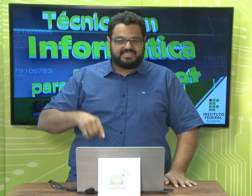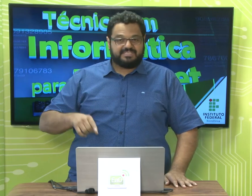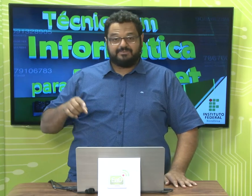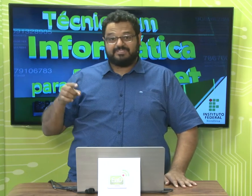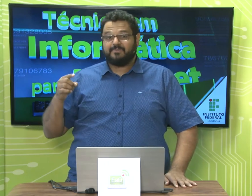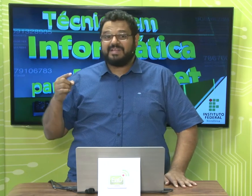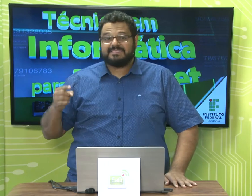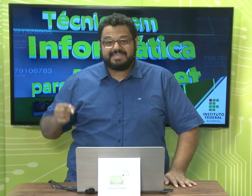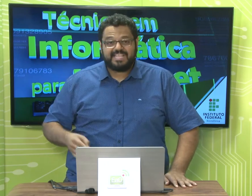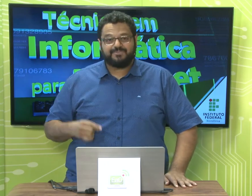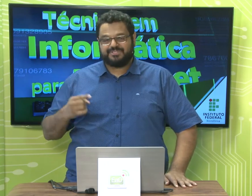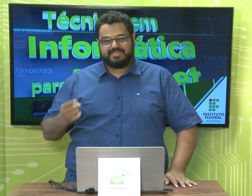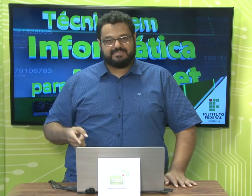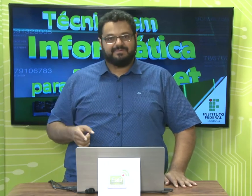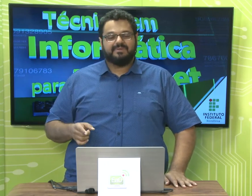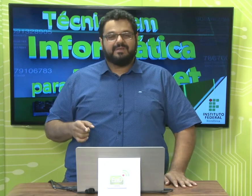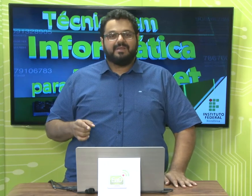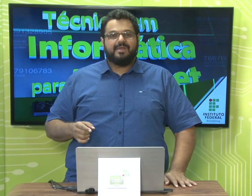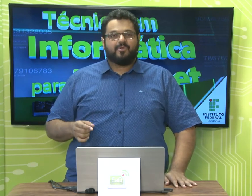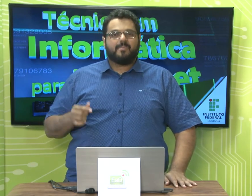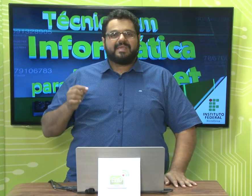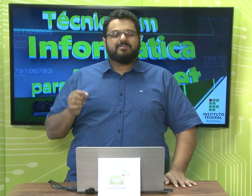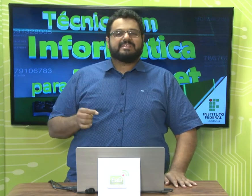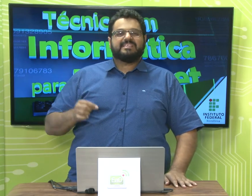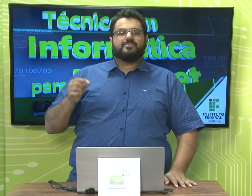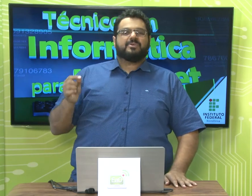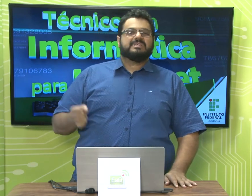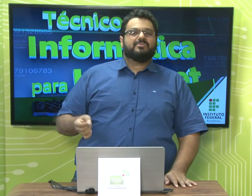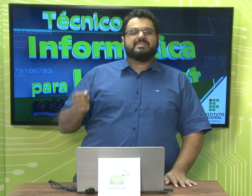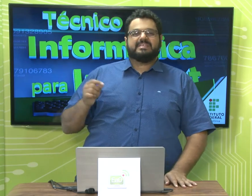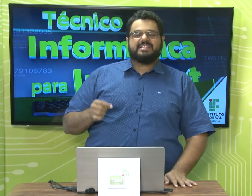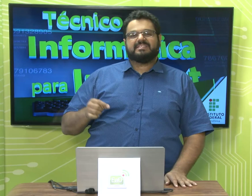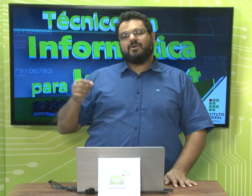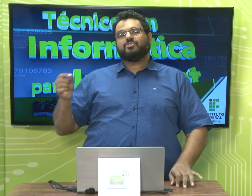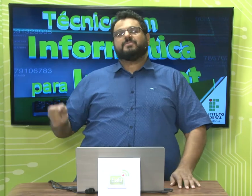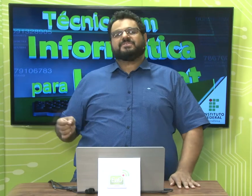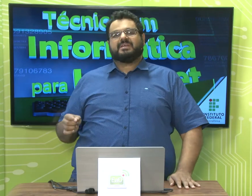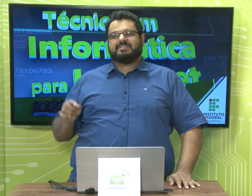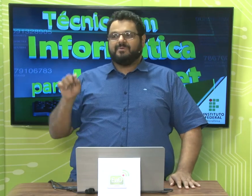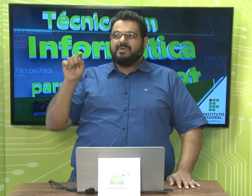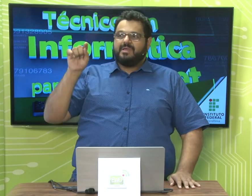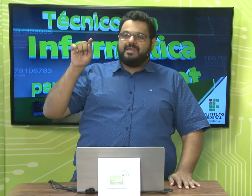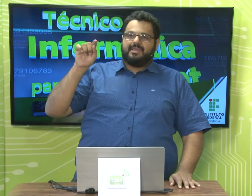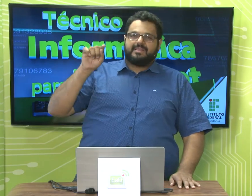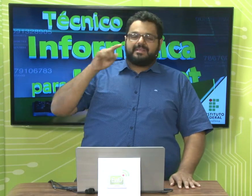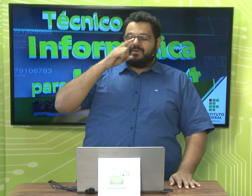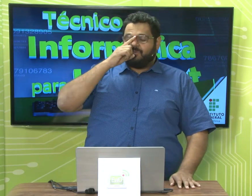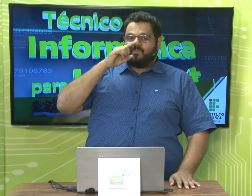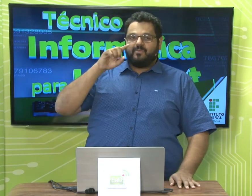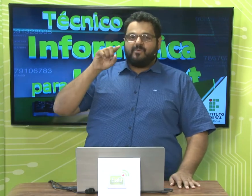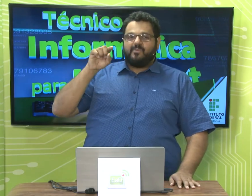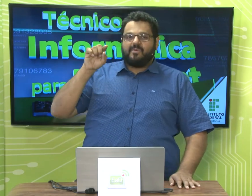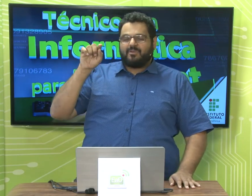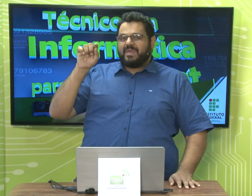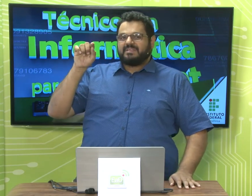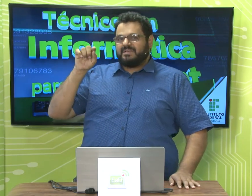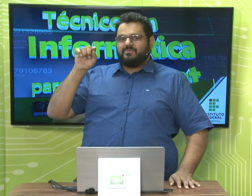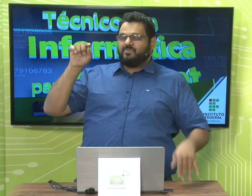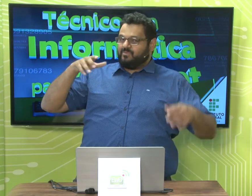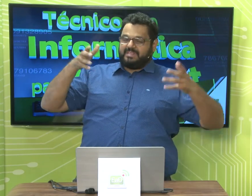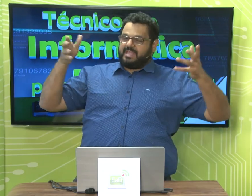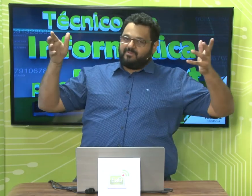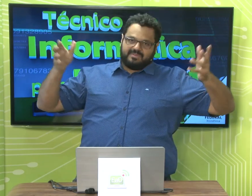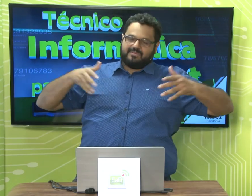geração, terceira geração, estamos na 7ª geração. Como é que eu sei se um processador i7 é da última geração? Então, a